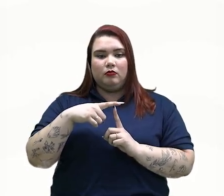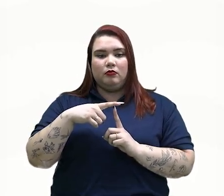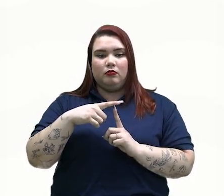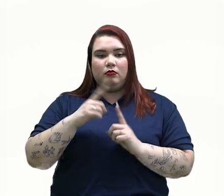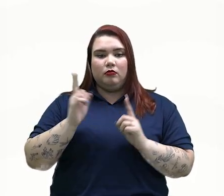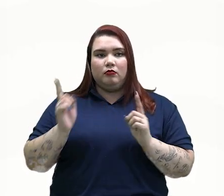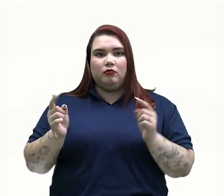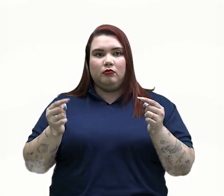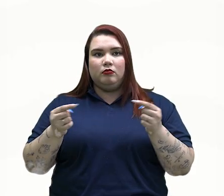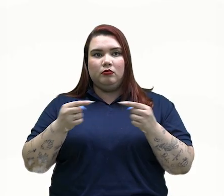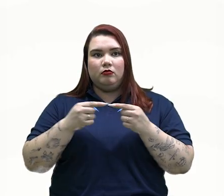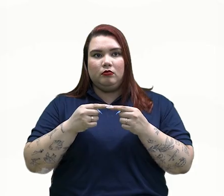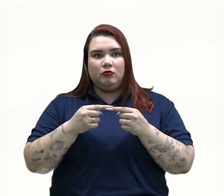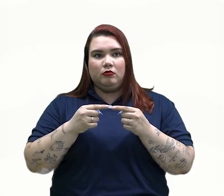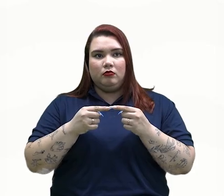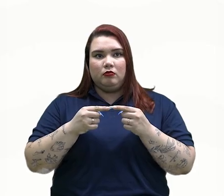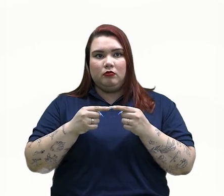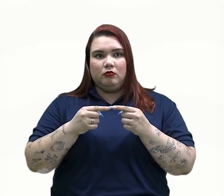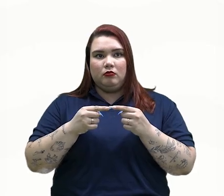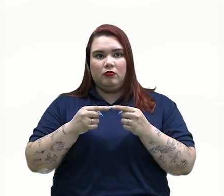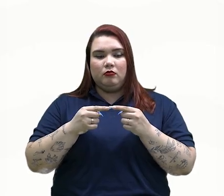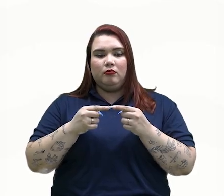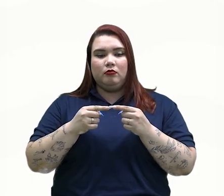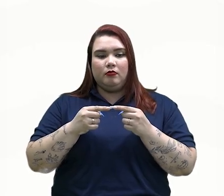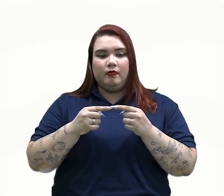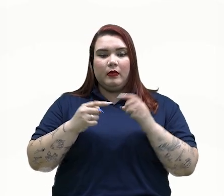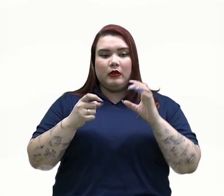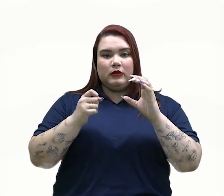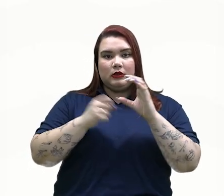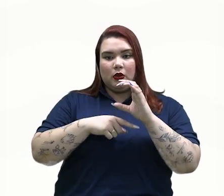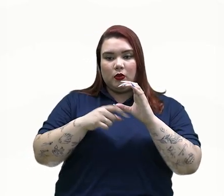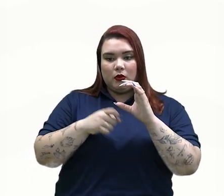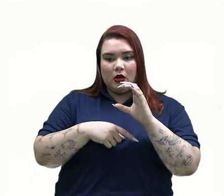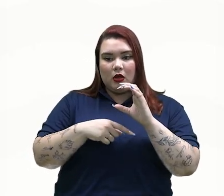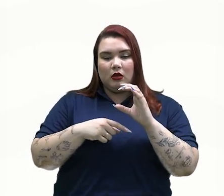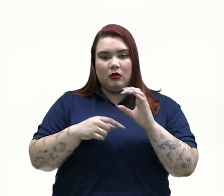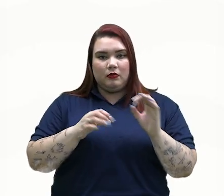ela é aí uma cadeia, né, saturada.